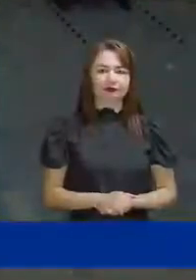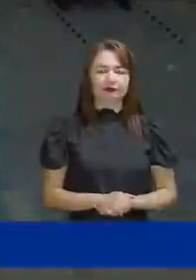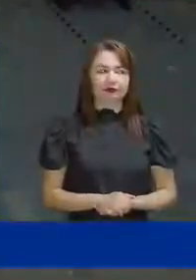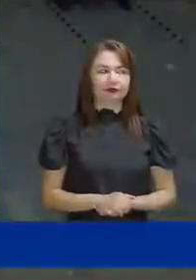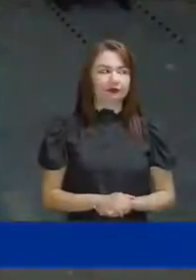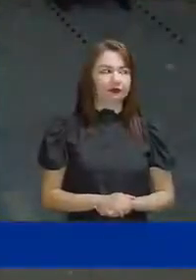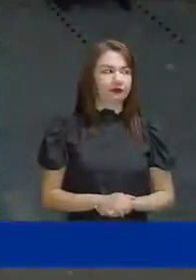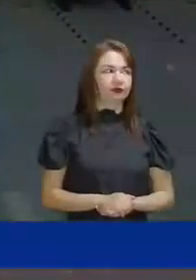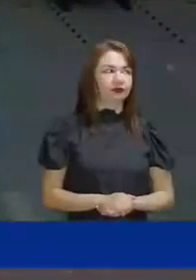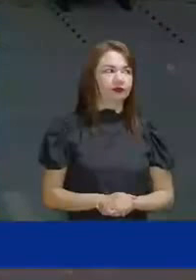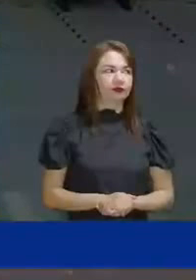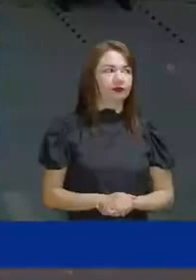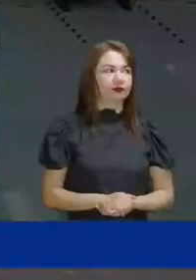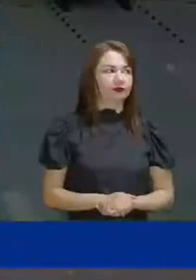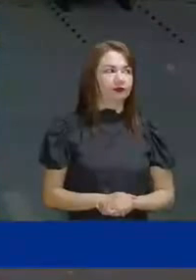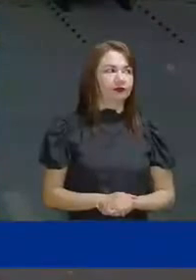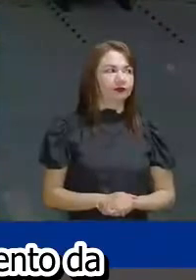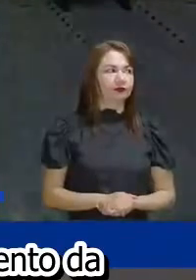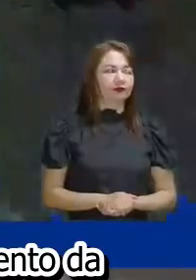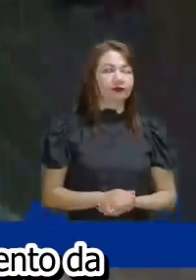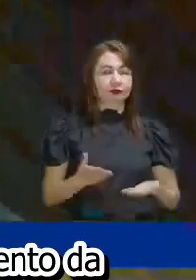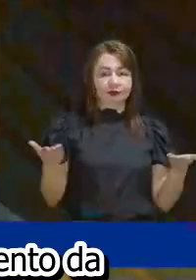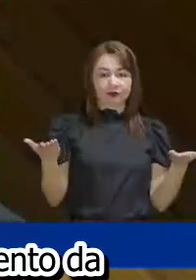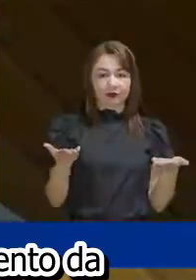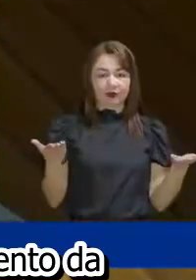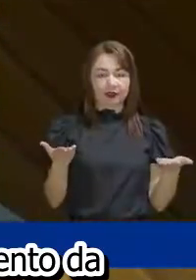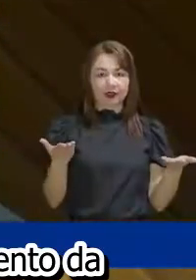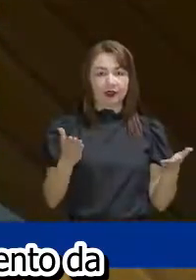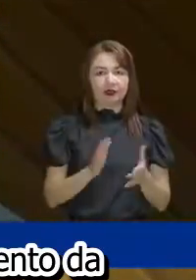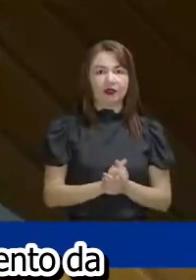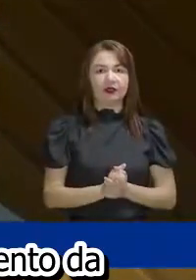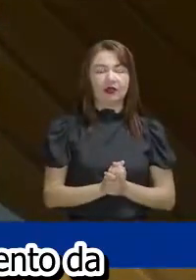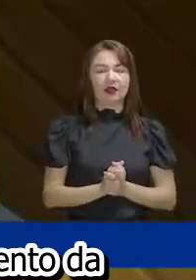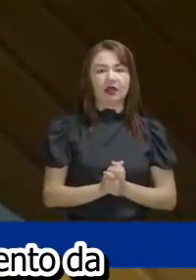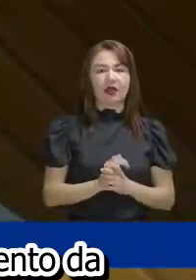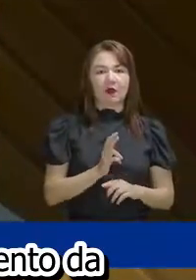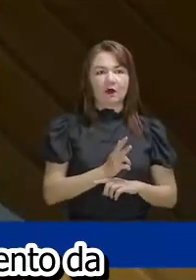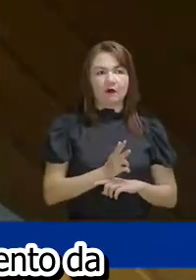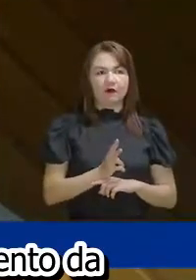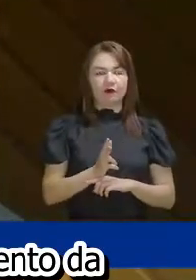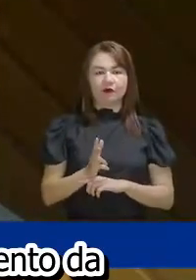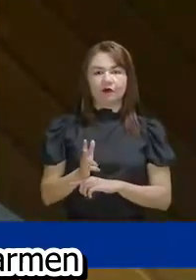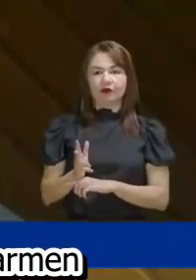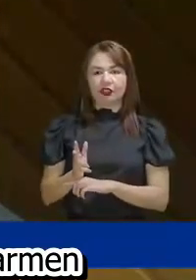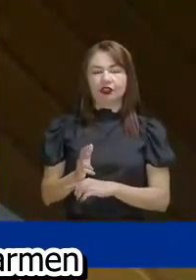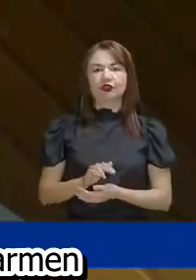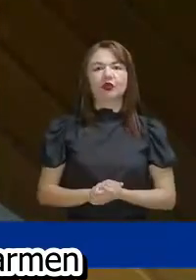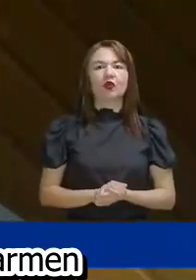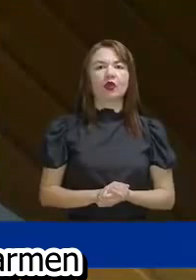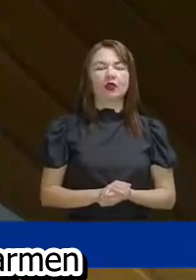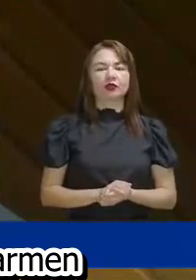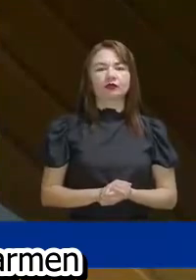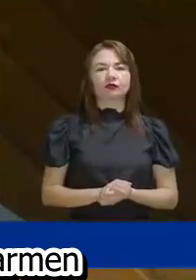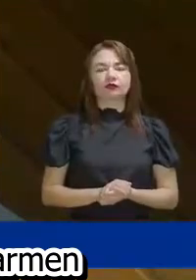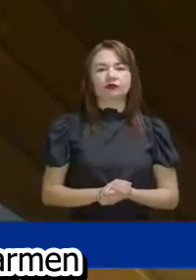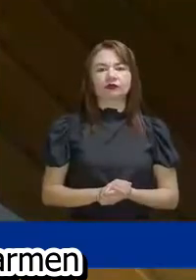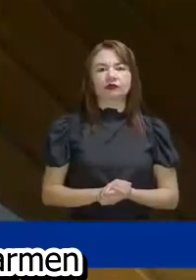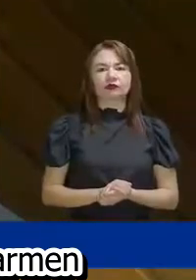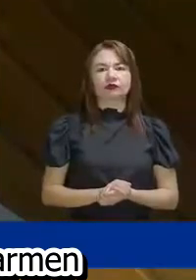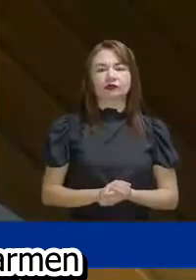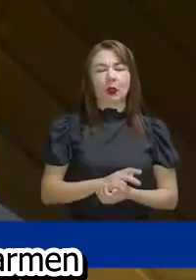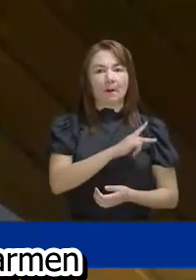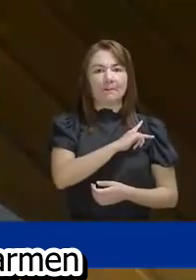Foco no auditório. Neste momento, exibiremos o vídeo com o pronunciamento da presidente do Tribunal